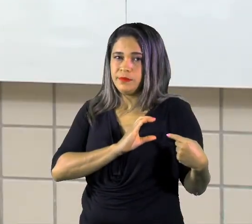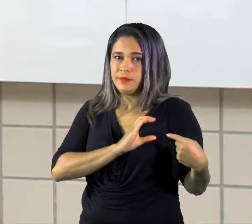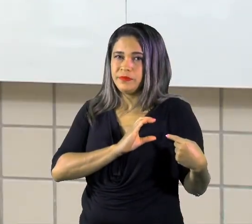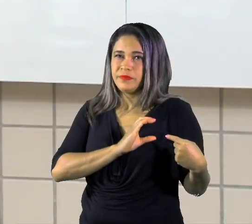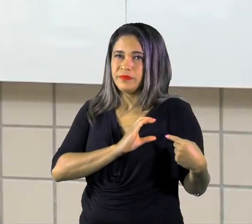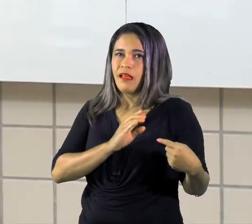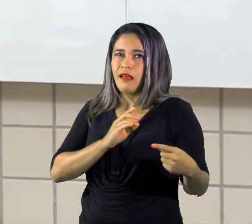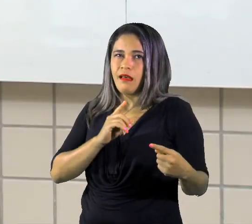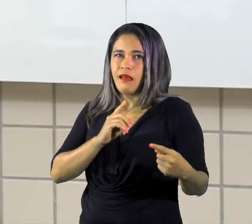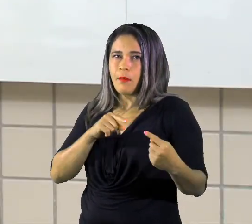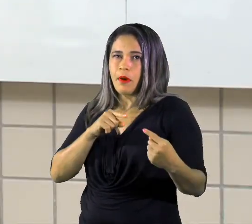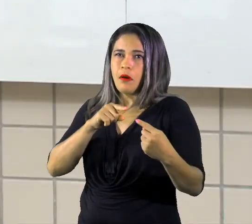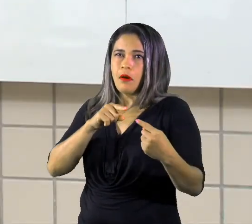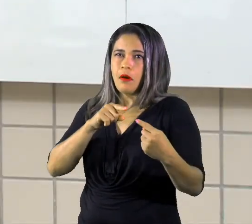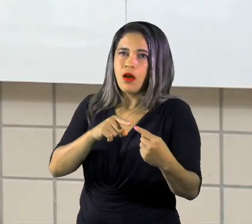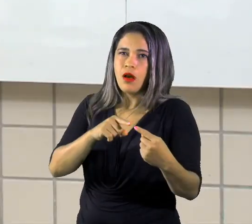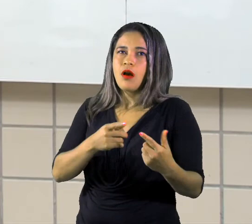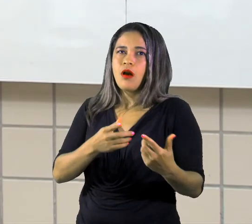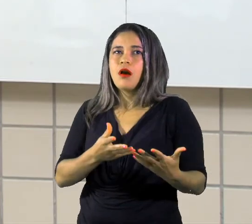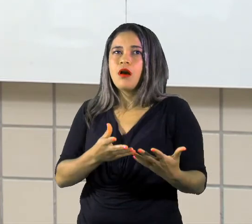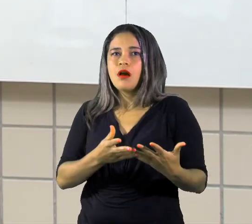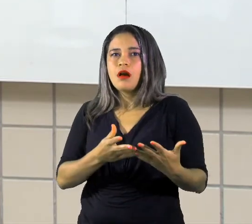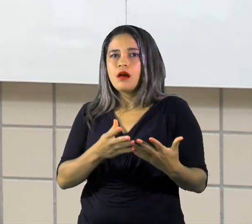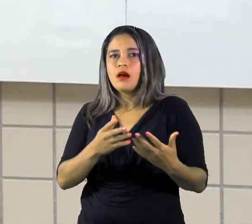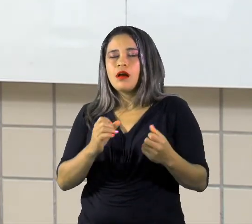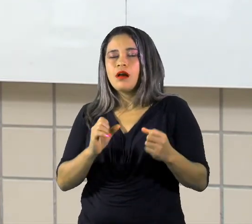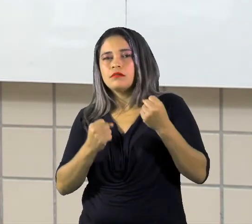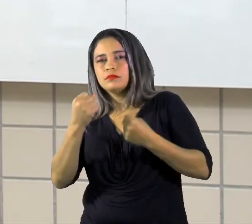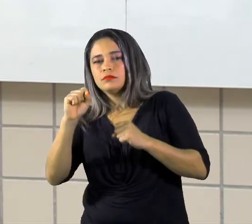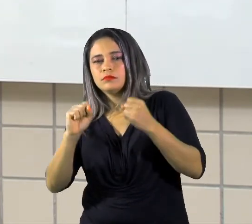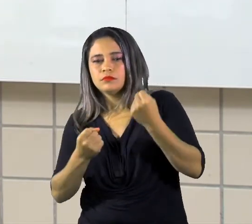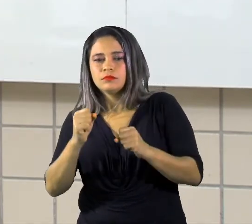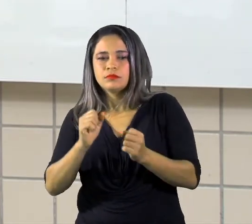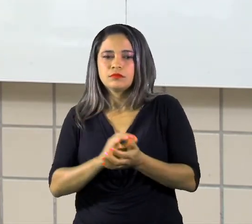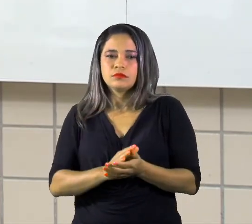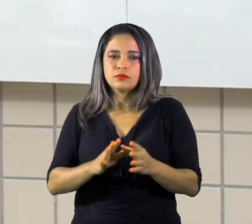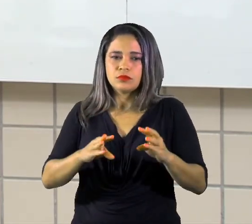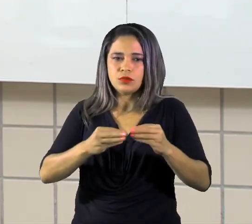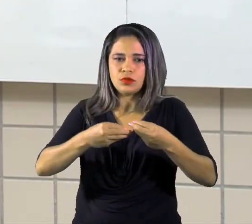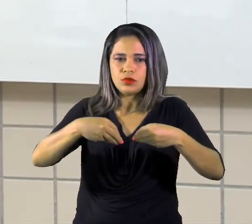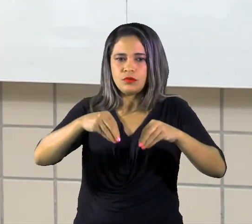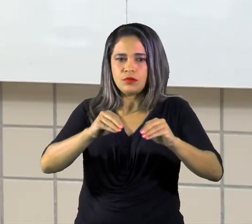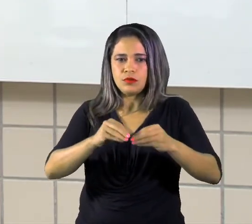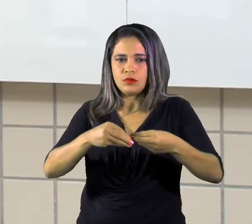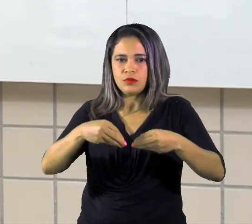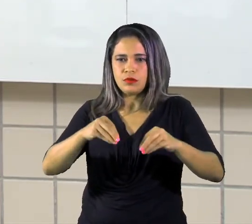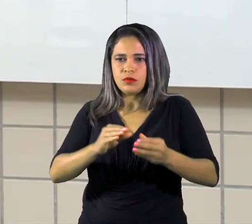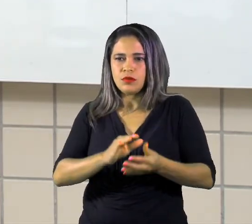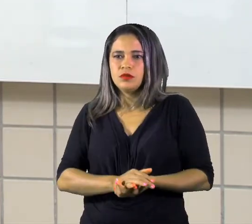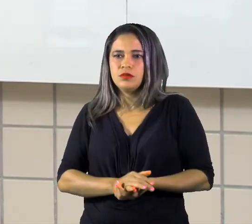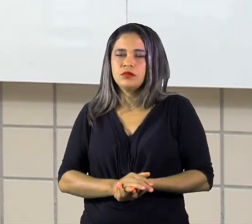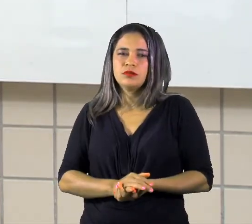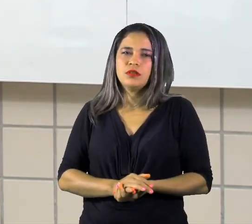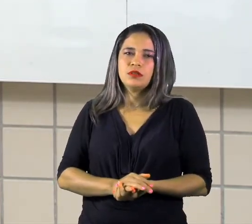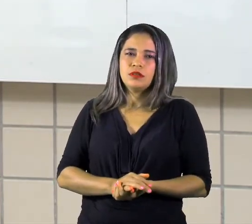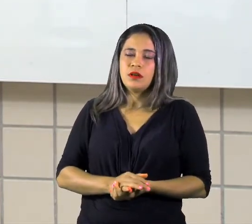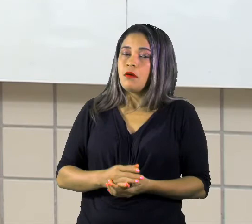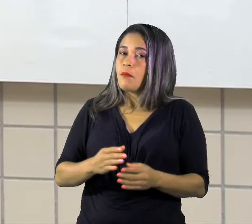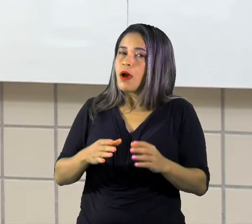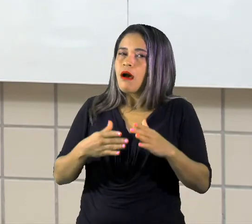produtos ligados à indústria têxtil, à indústria extrativista. Então, são indústrias mais